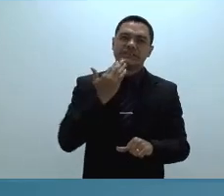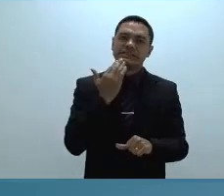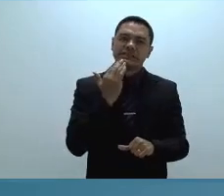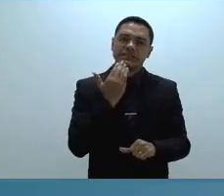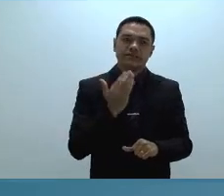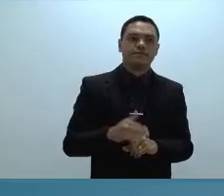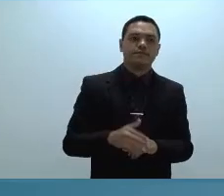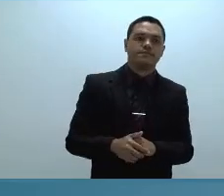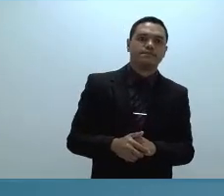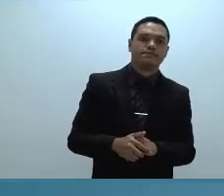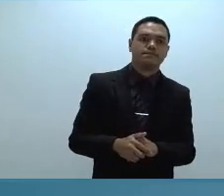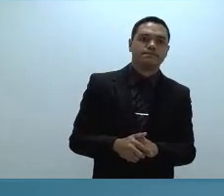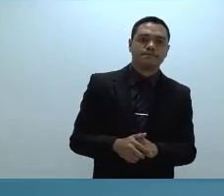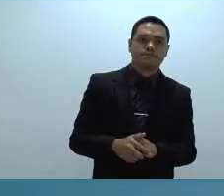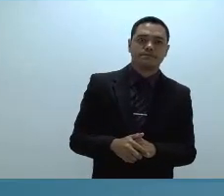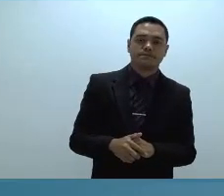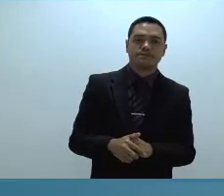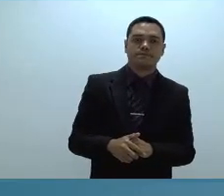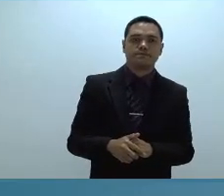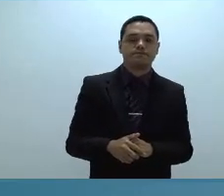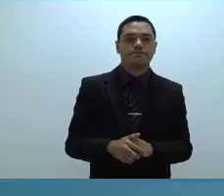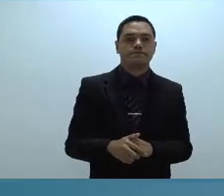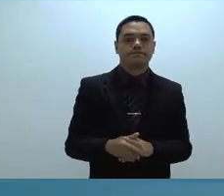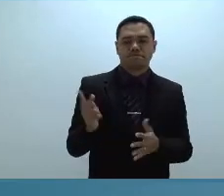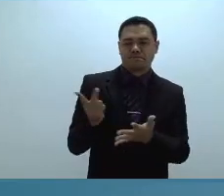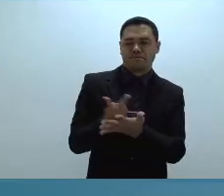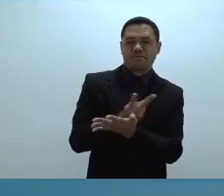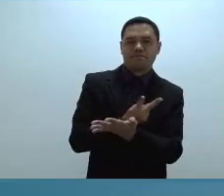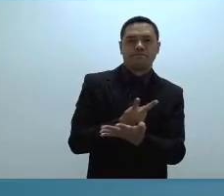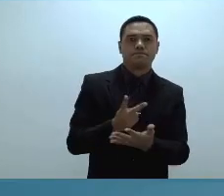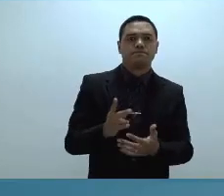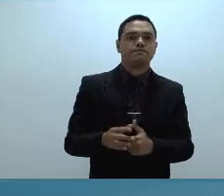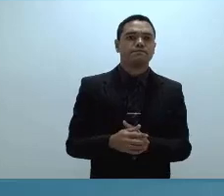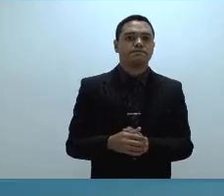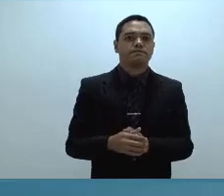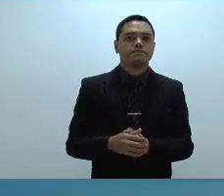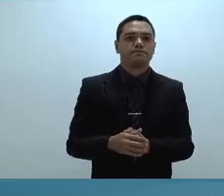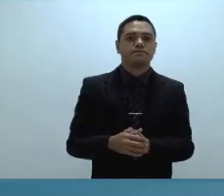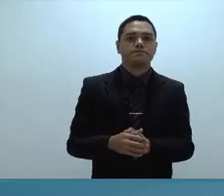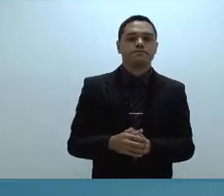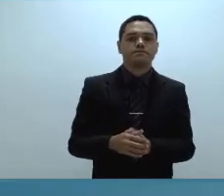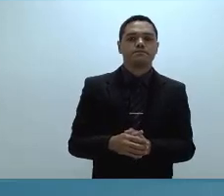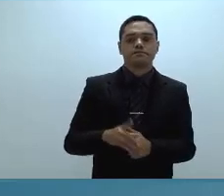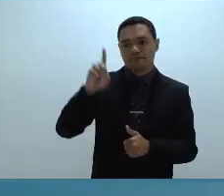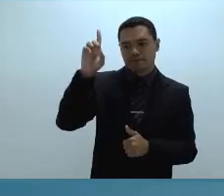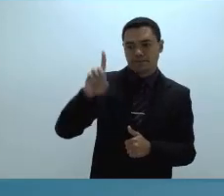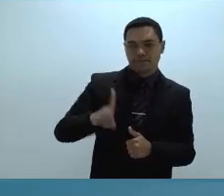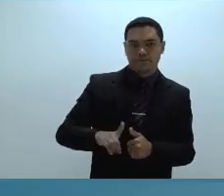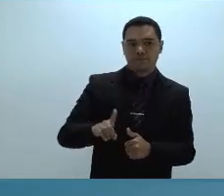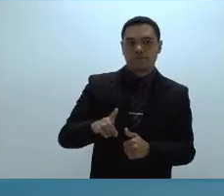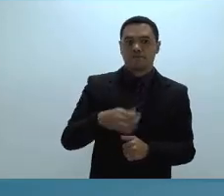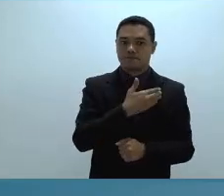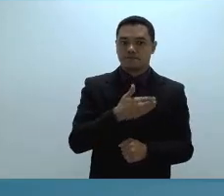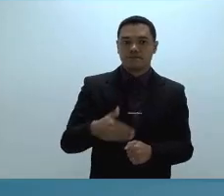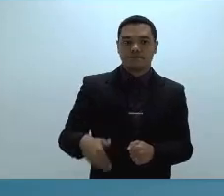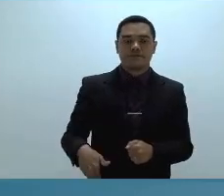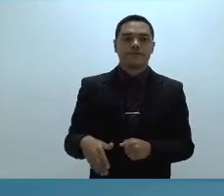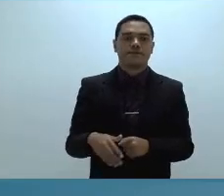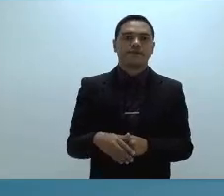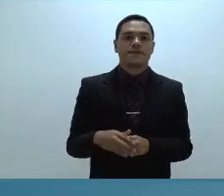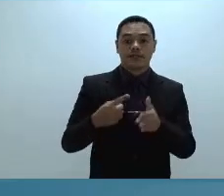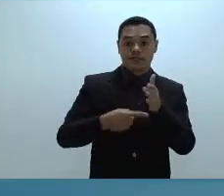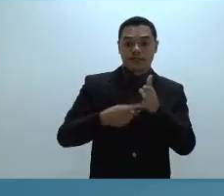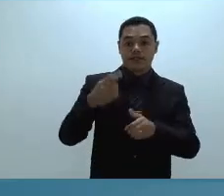A ação jurídica de casos litigiosos está contratual de direito público. Competência da primeira sessão. Na parte que interessa diz,